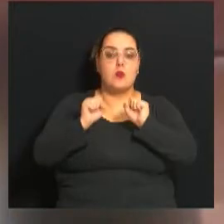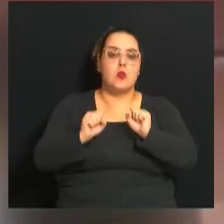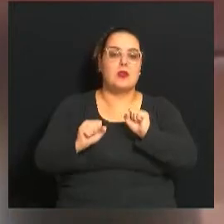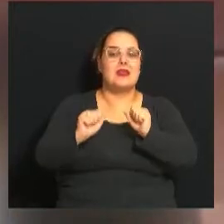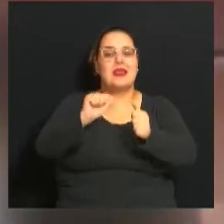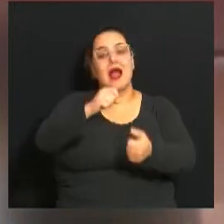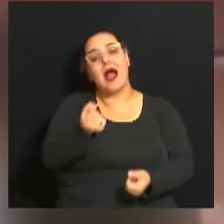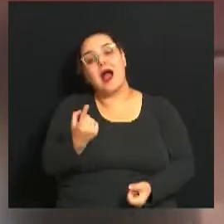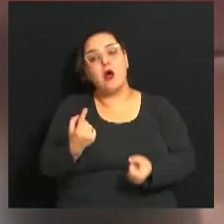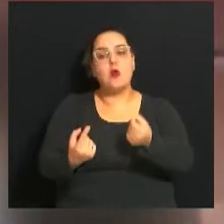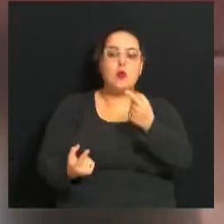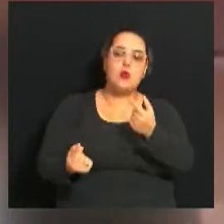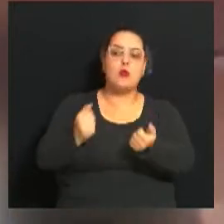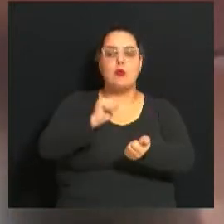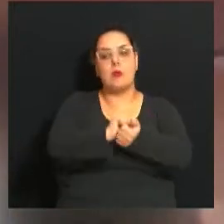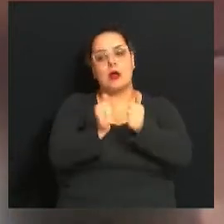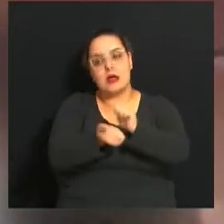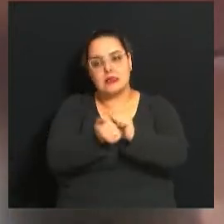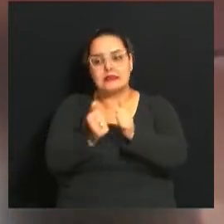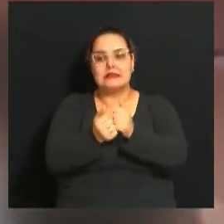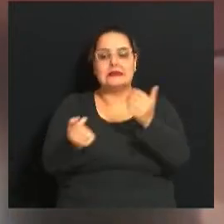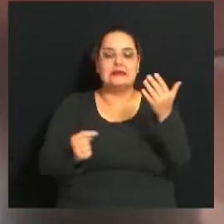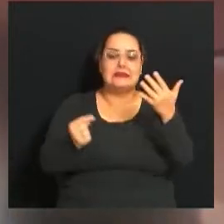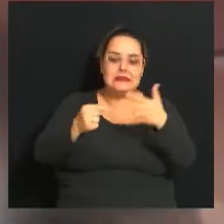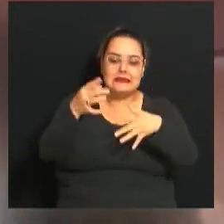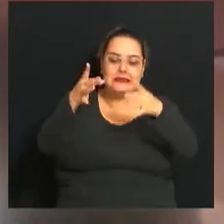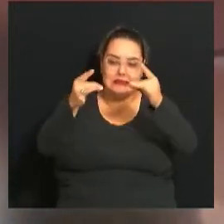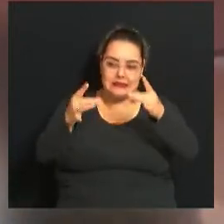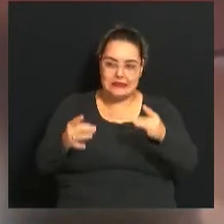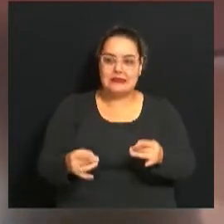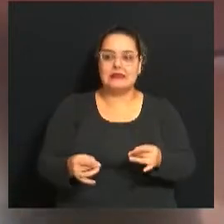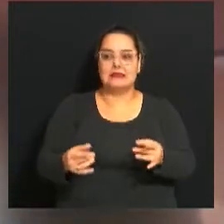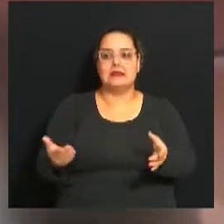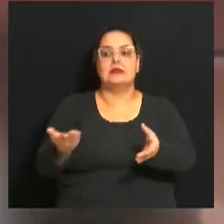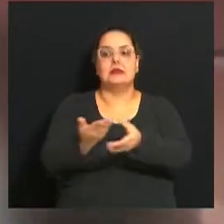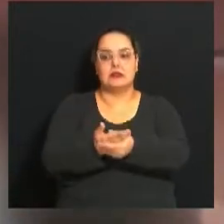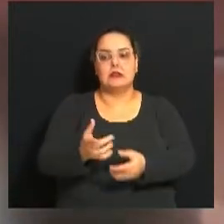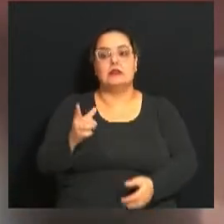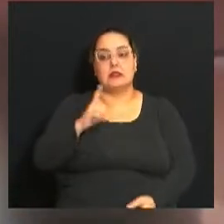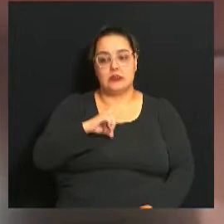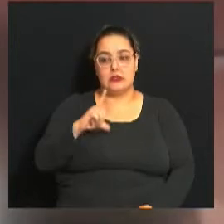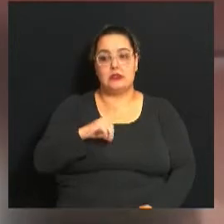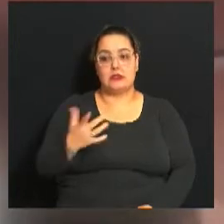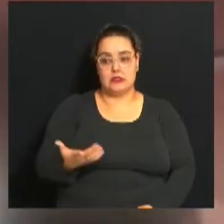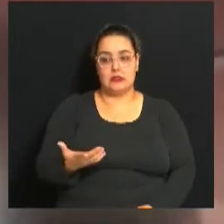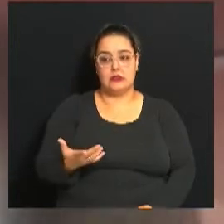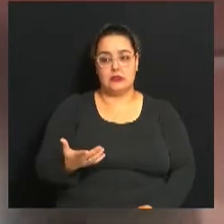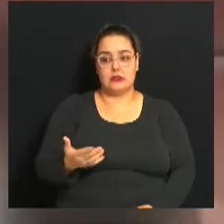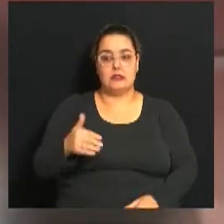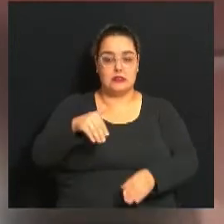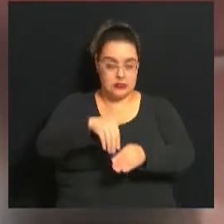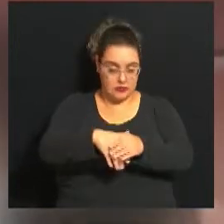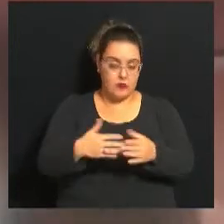de determinados requisitos que inclusive foram previstos nesse voto.